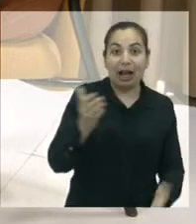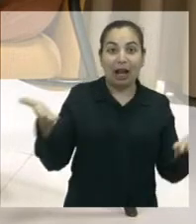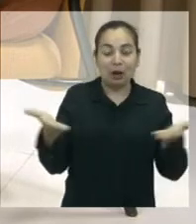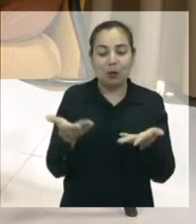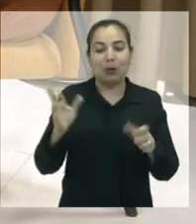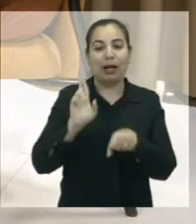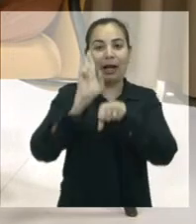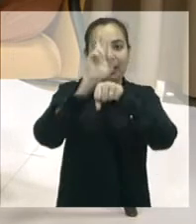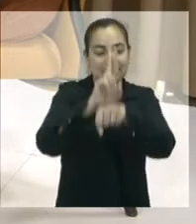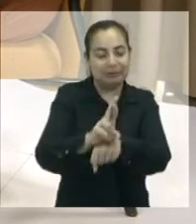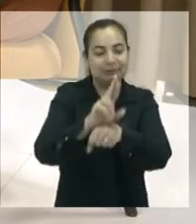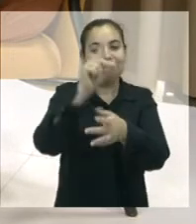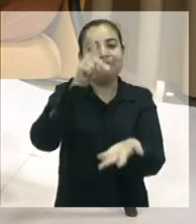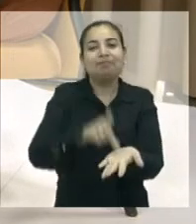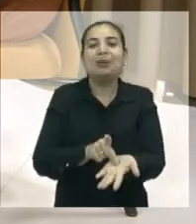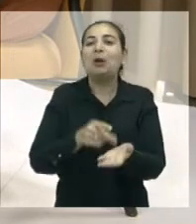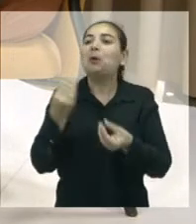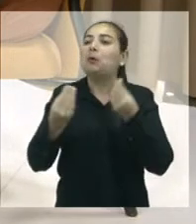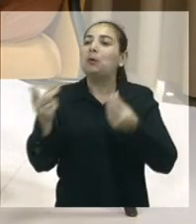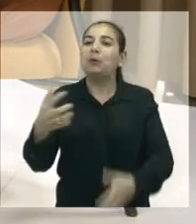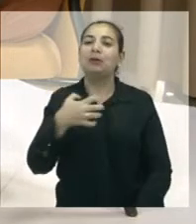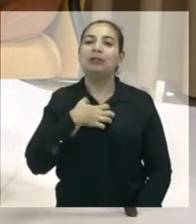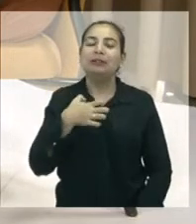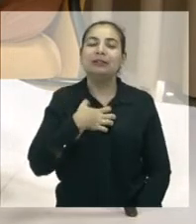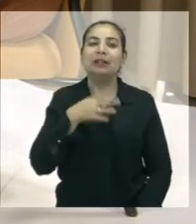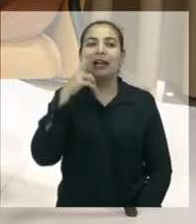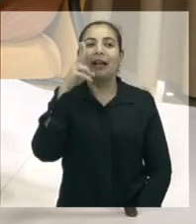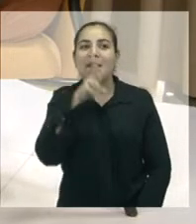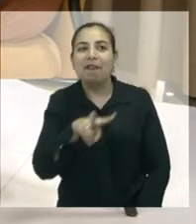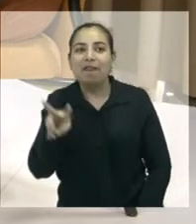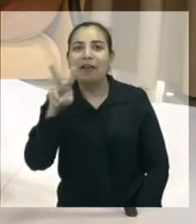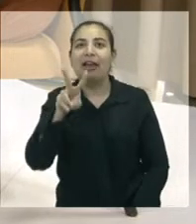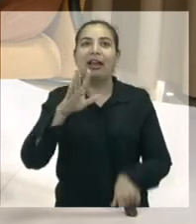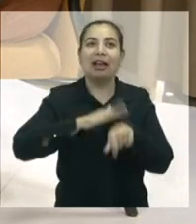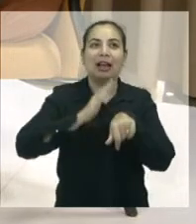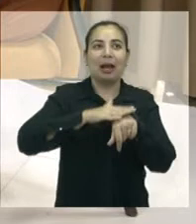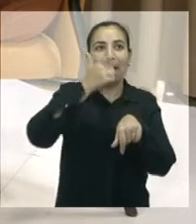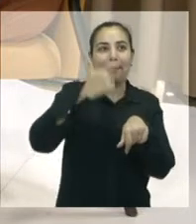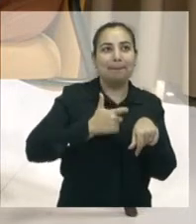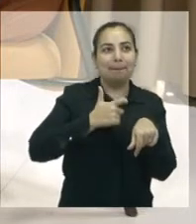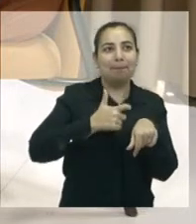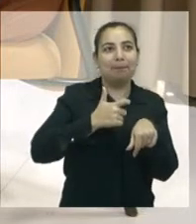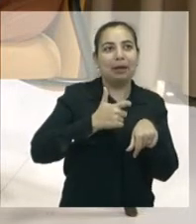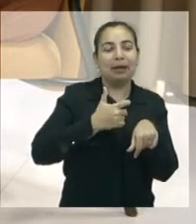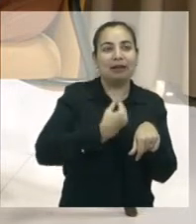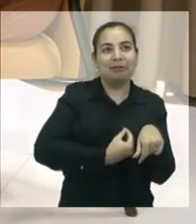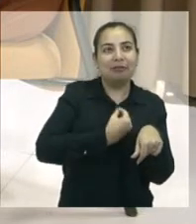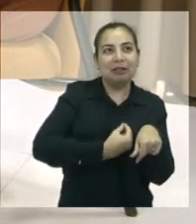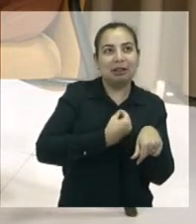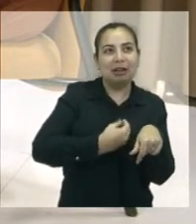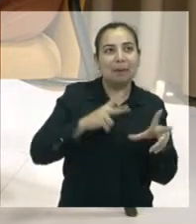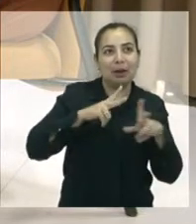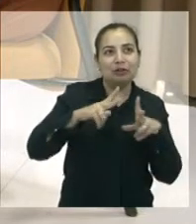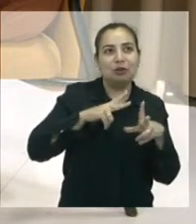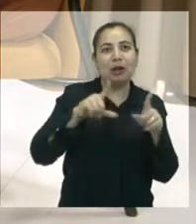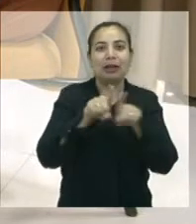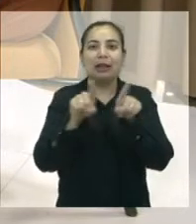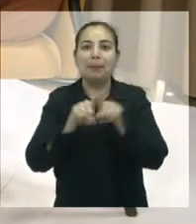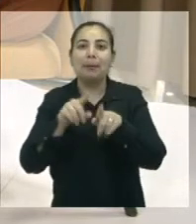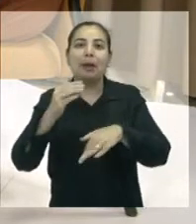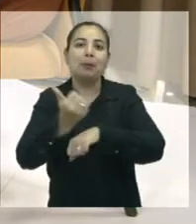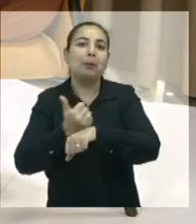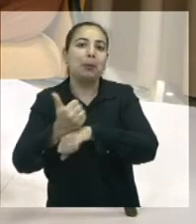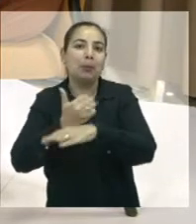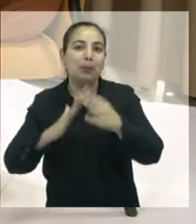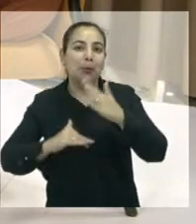no Estado, de que maneira você vê isso pessoal e profissional na sua vida? Um desafio, um senhor desafio de